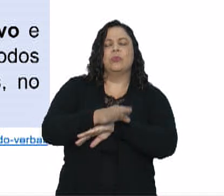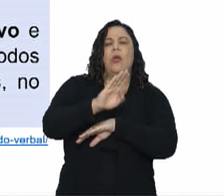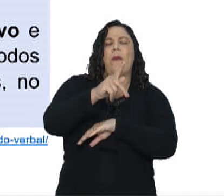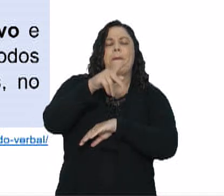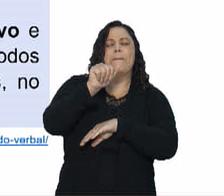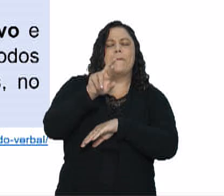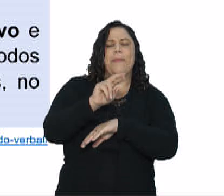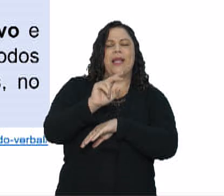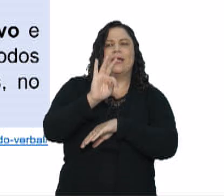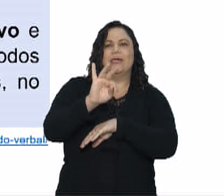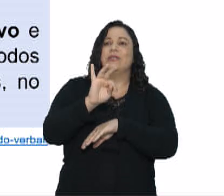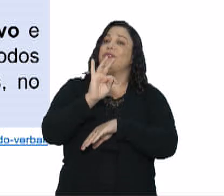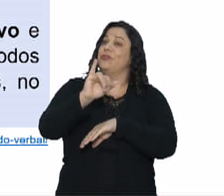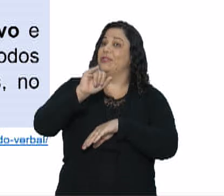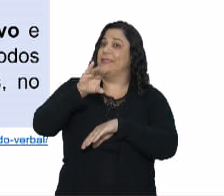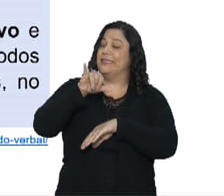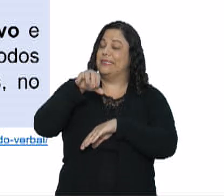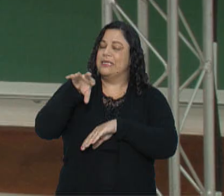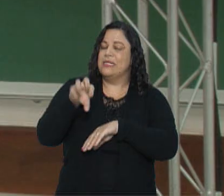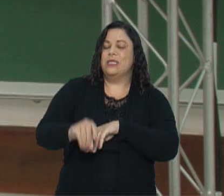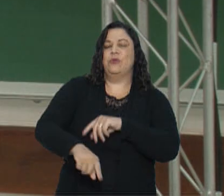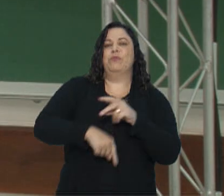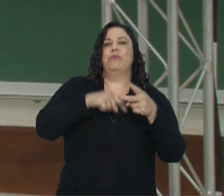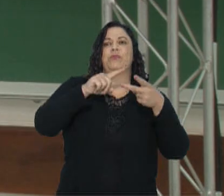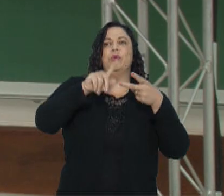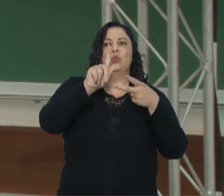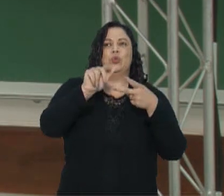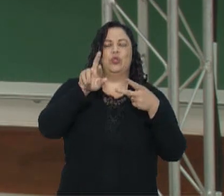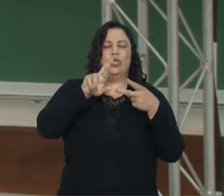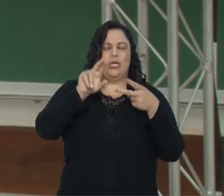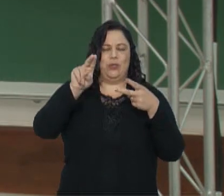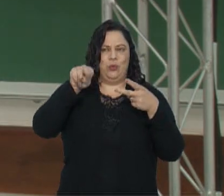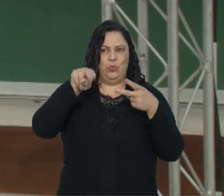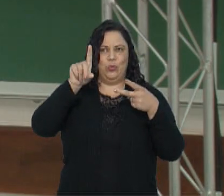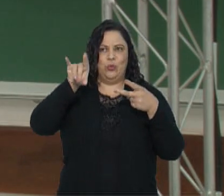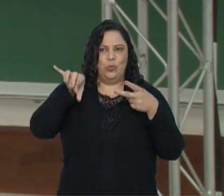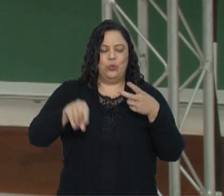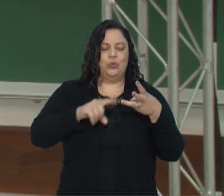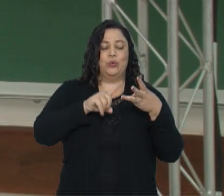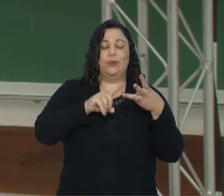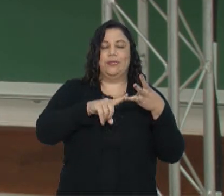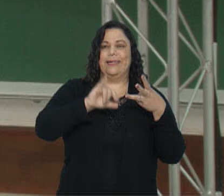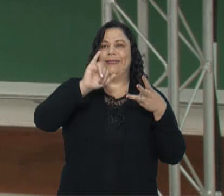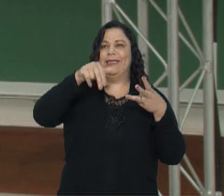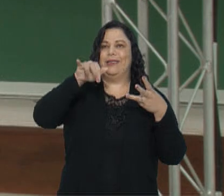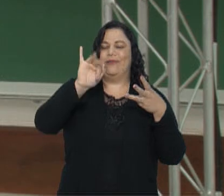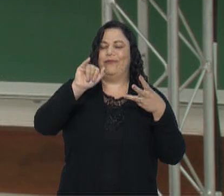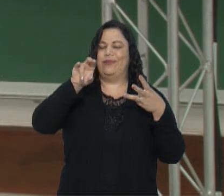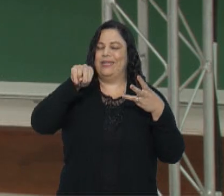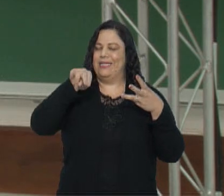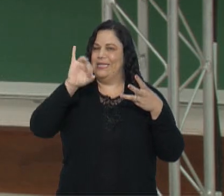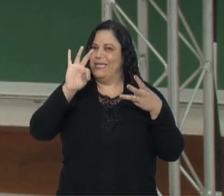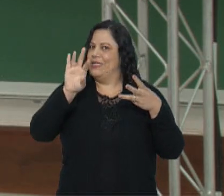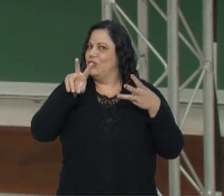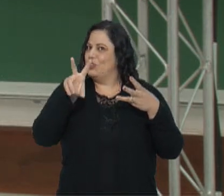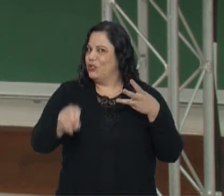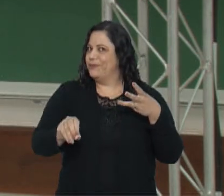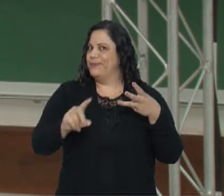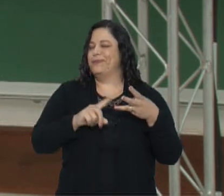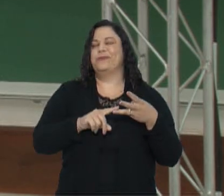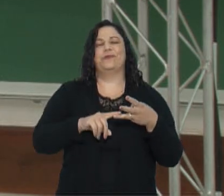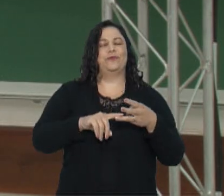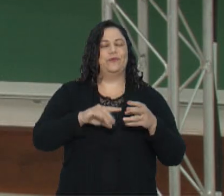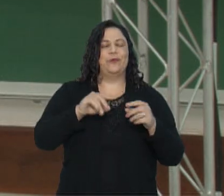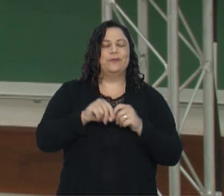o gerúndio e o infinitivo. Perfeito? Alguns autores, no entanto, as denominam formas nominais